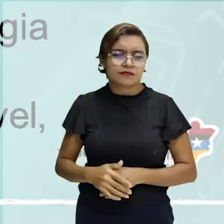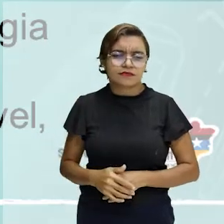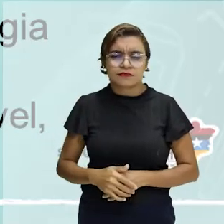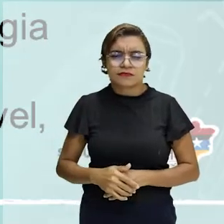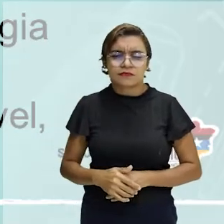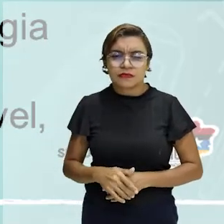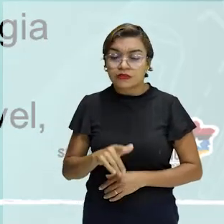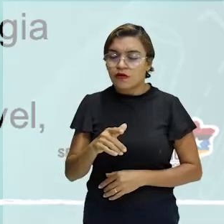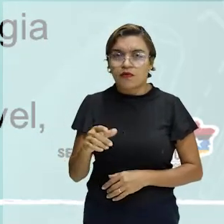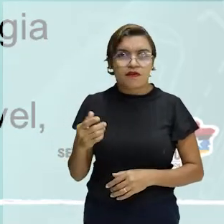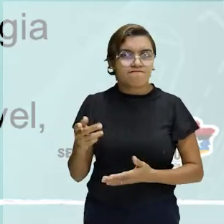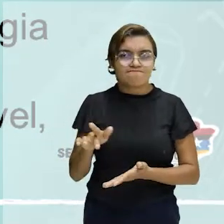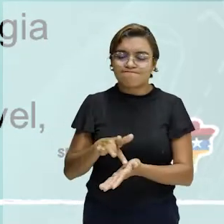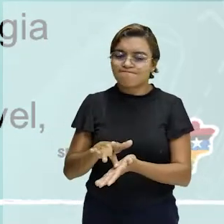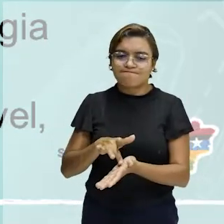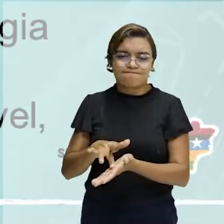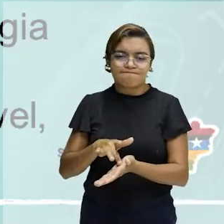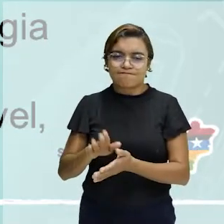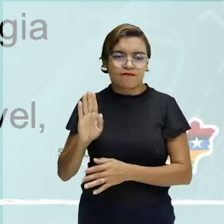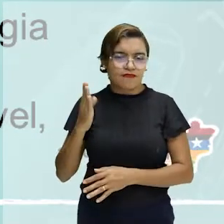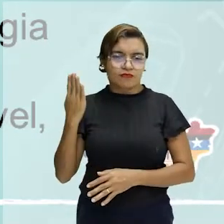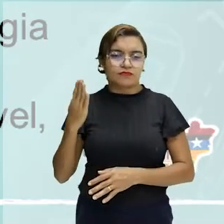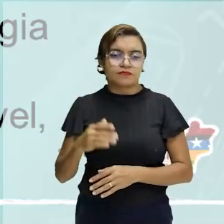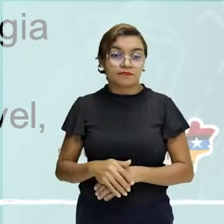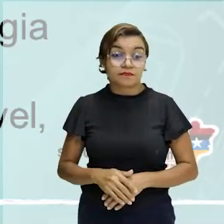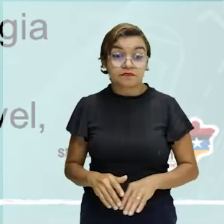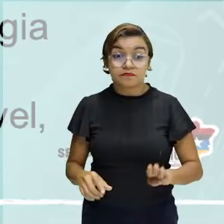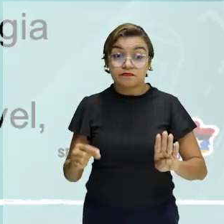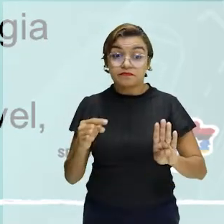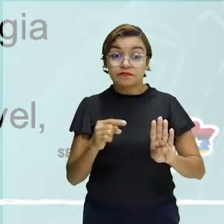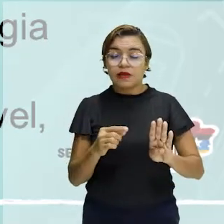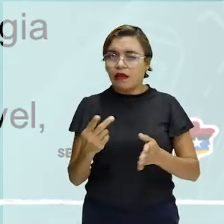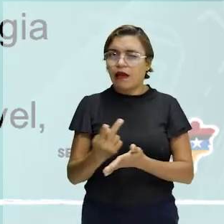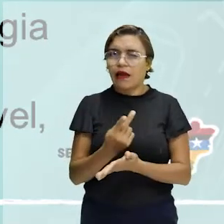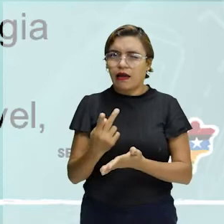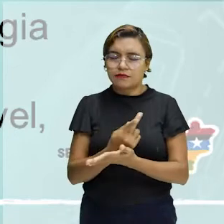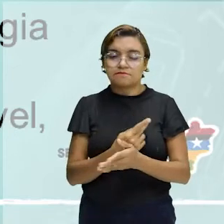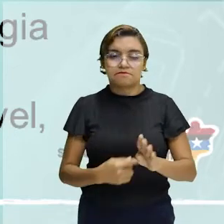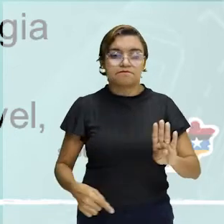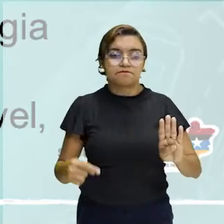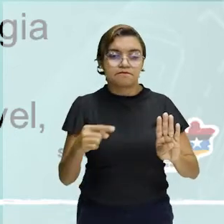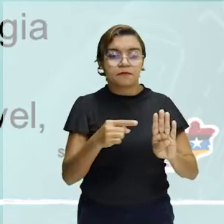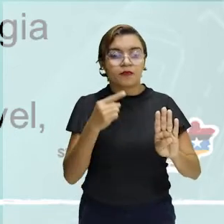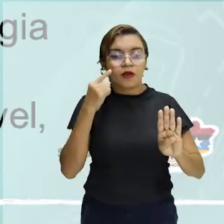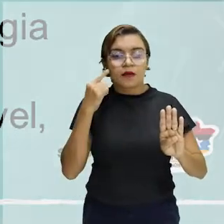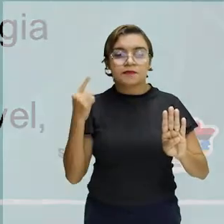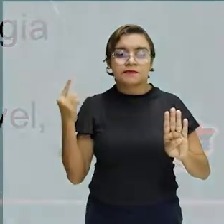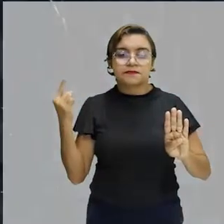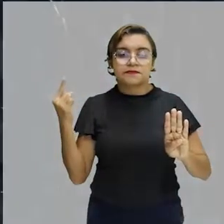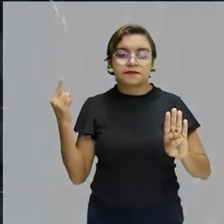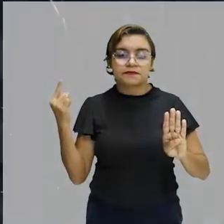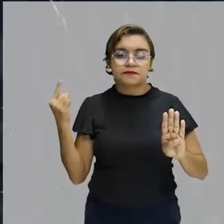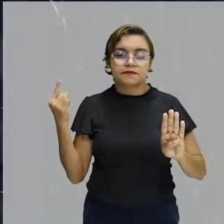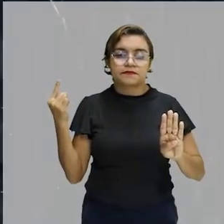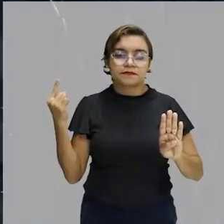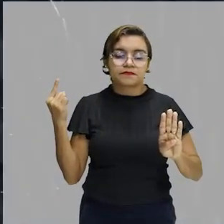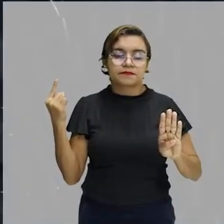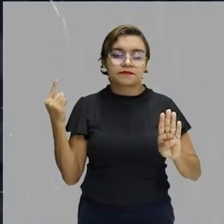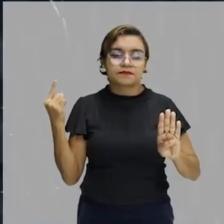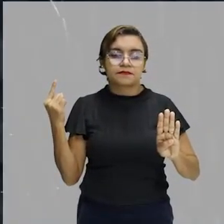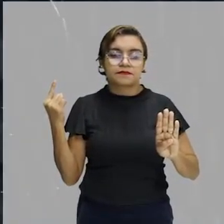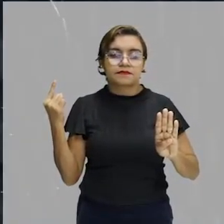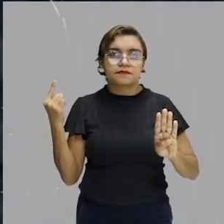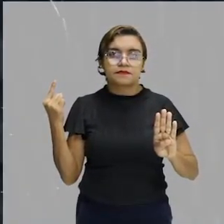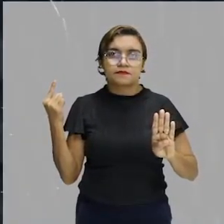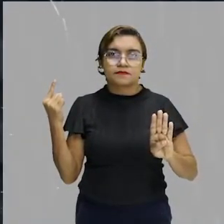falso. Letra B. É uma desvantagem da matriz energética brasileira a elevada dependência de recursos renováveis para a